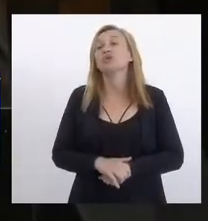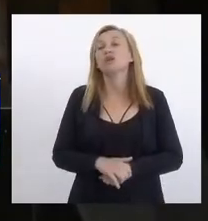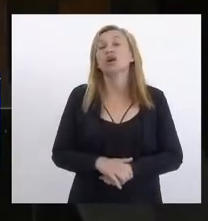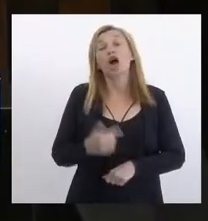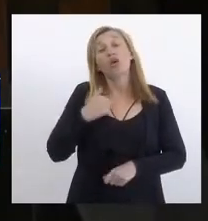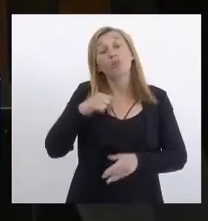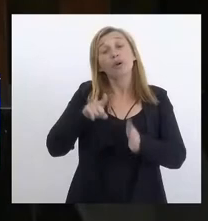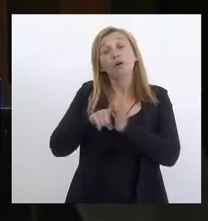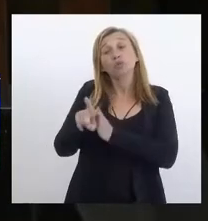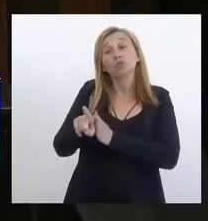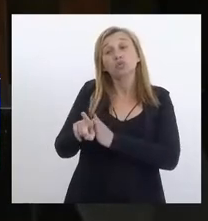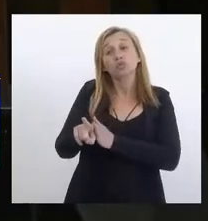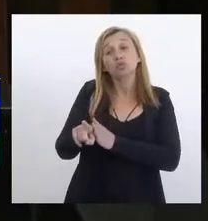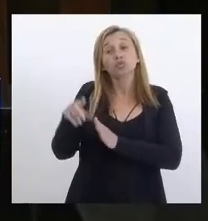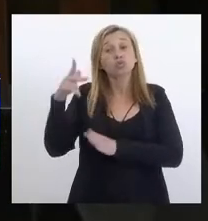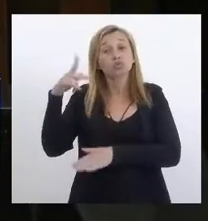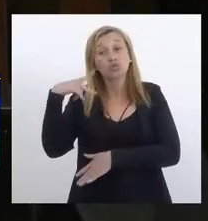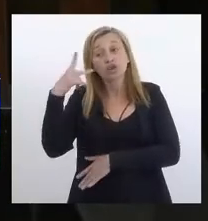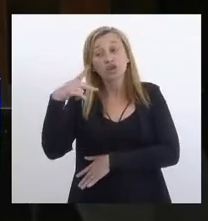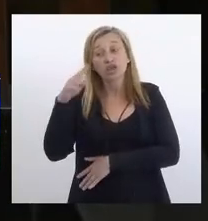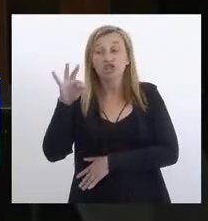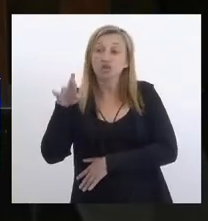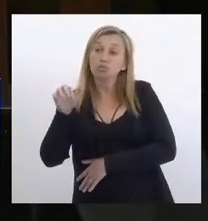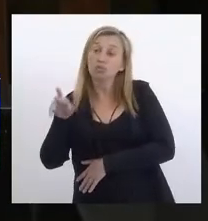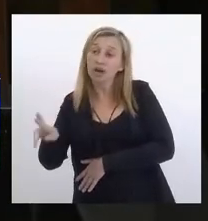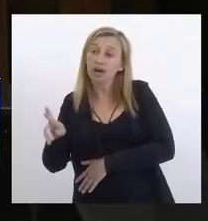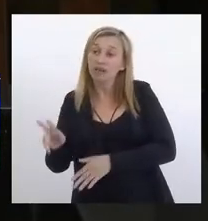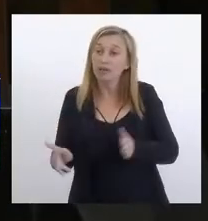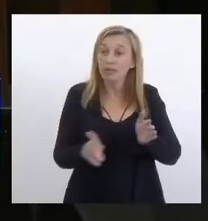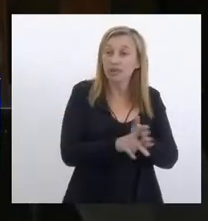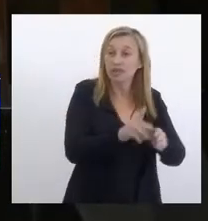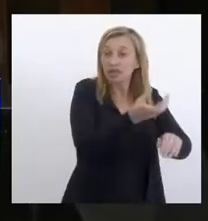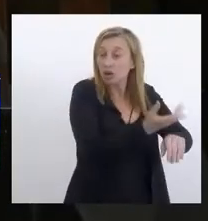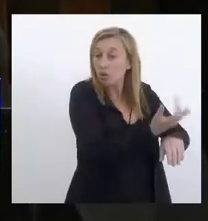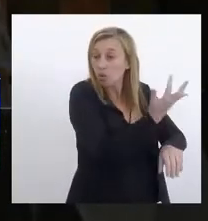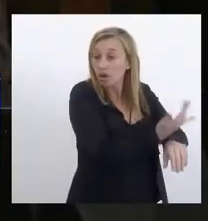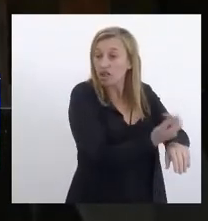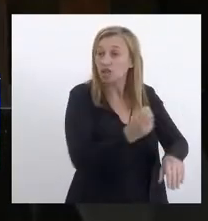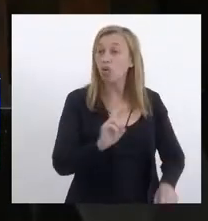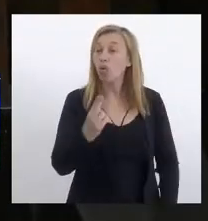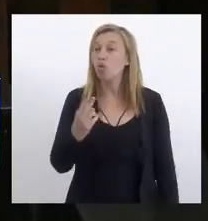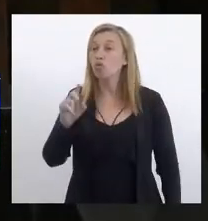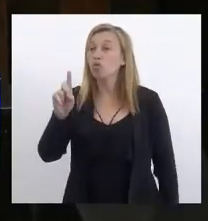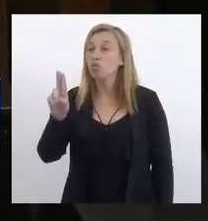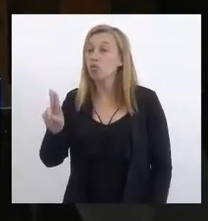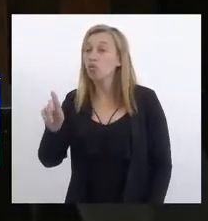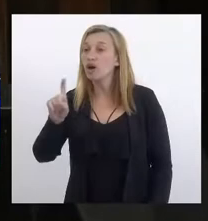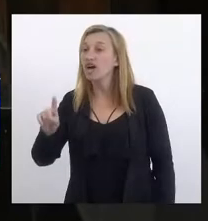Eu pergunto, o vestibular vai ser para o UERJ ou vai ser para o UESO?